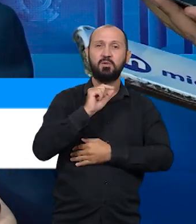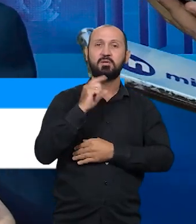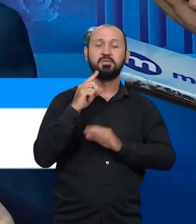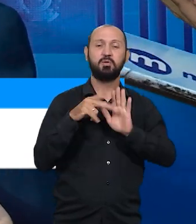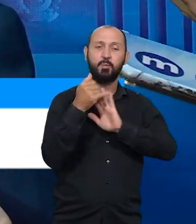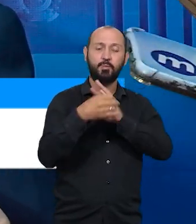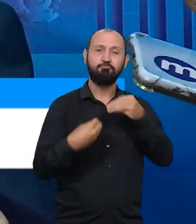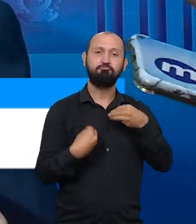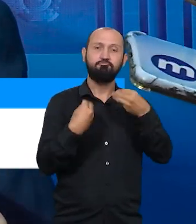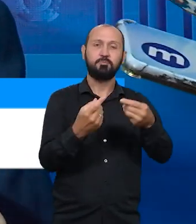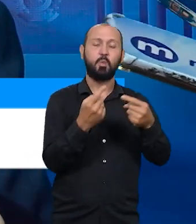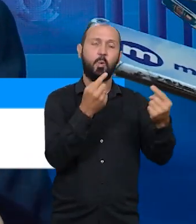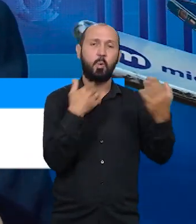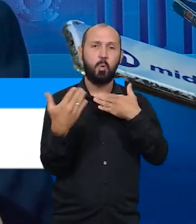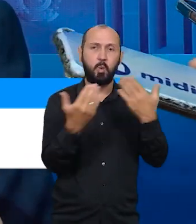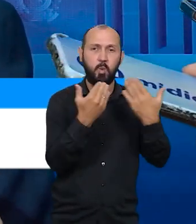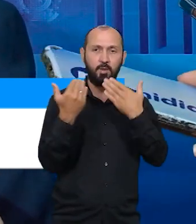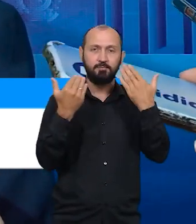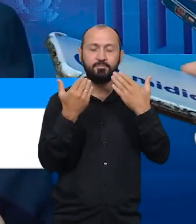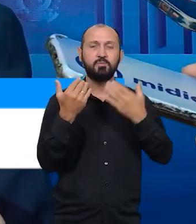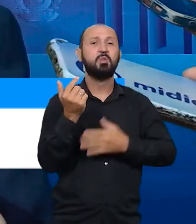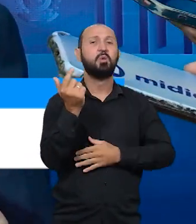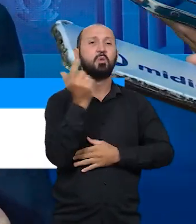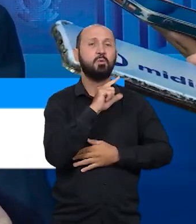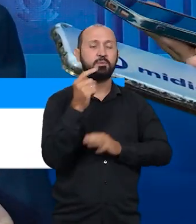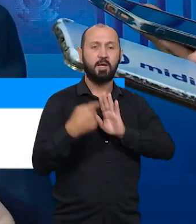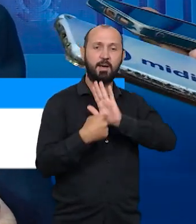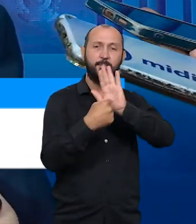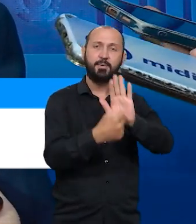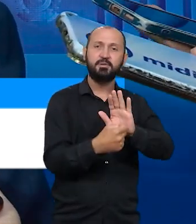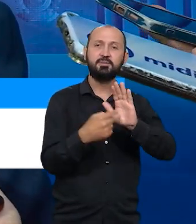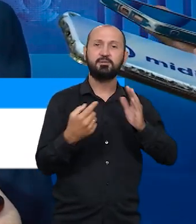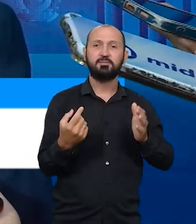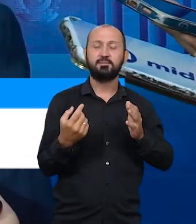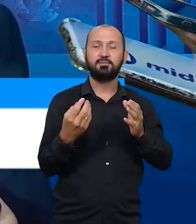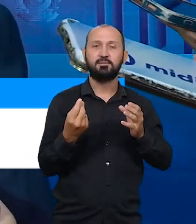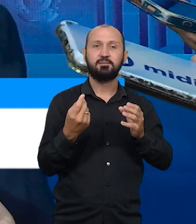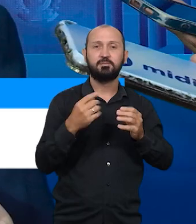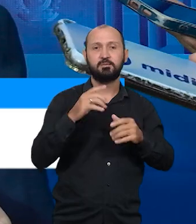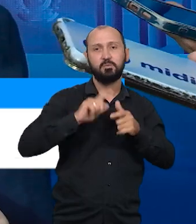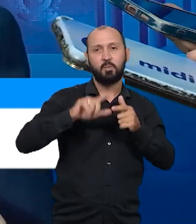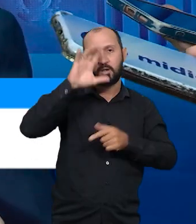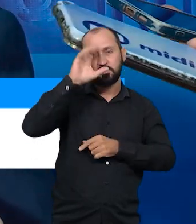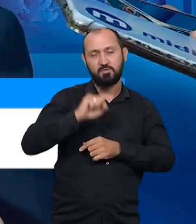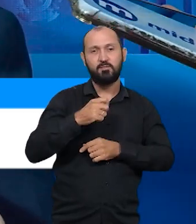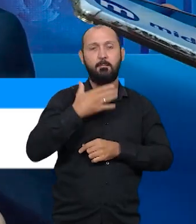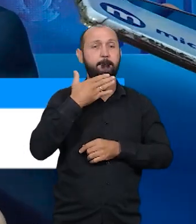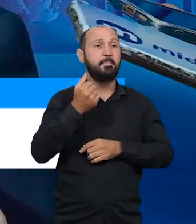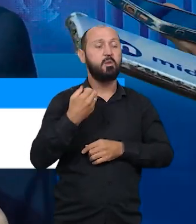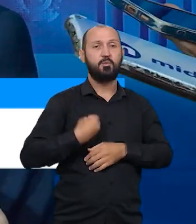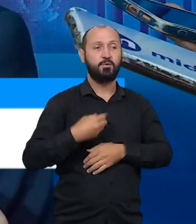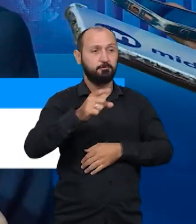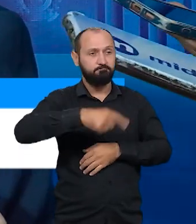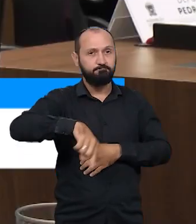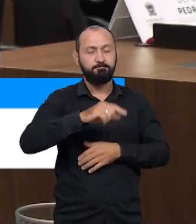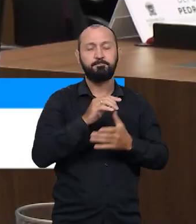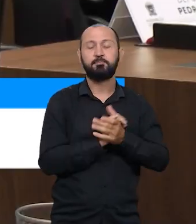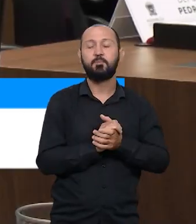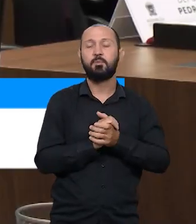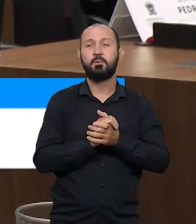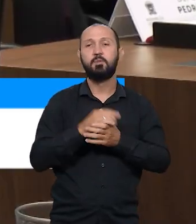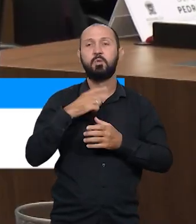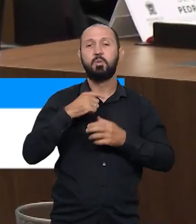trazer esse projeto para cá debater e a gente poder apresentar é uma solução que melhora a vida das pessoas